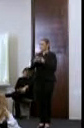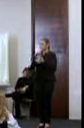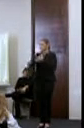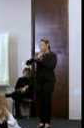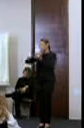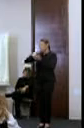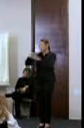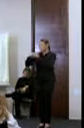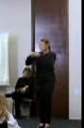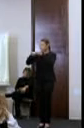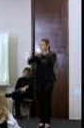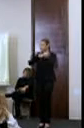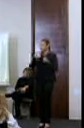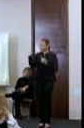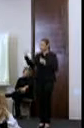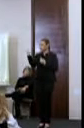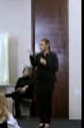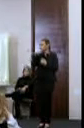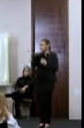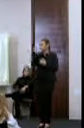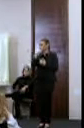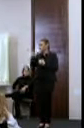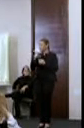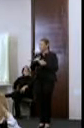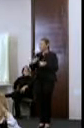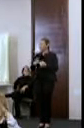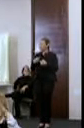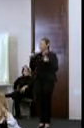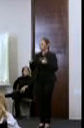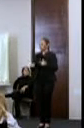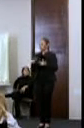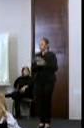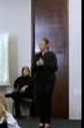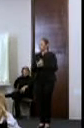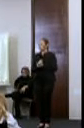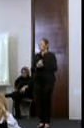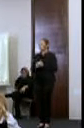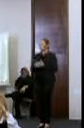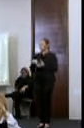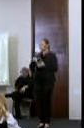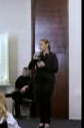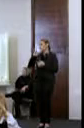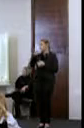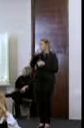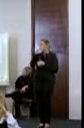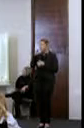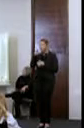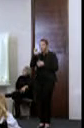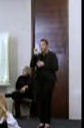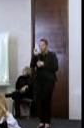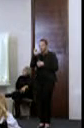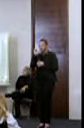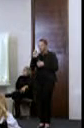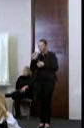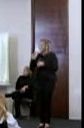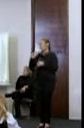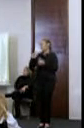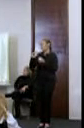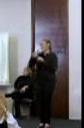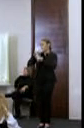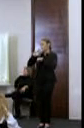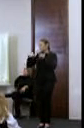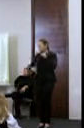nossas parcerias com cada uma das instituições que está aqui, né? Com a doutora Esther Alves Pacheco Henriques, né, vice-presidente do CONAD, um